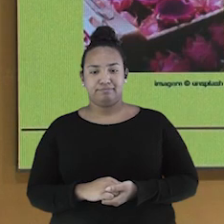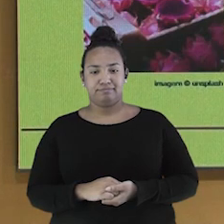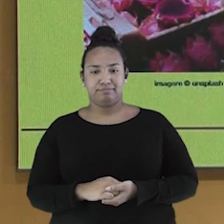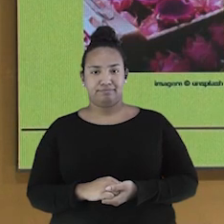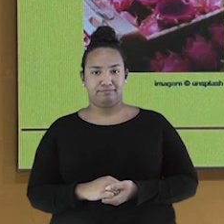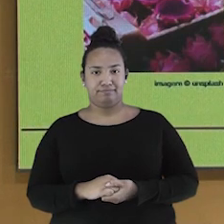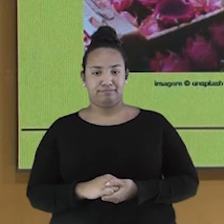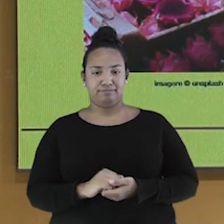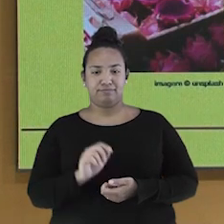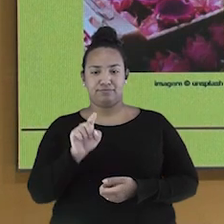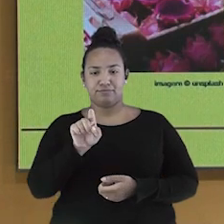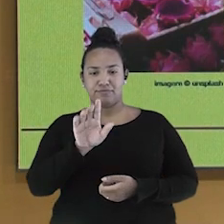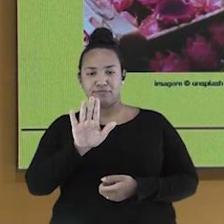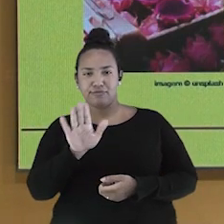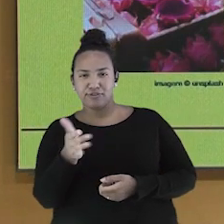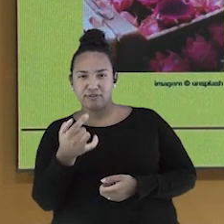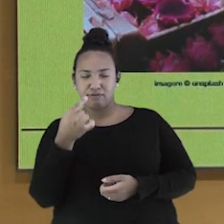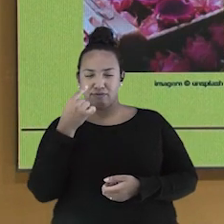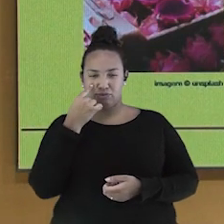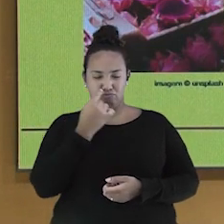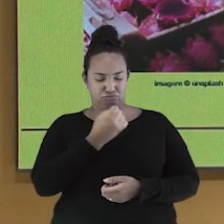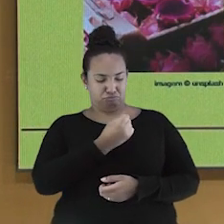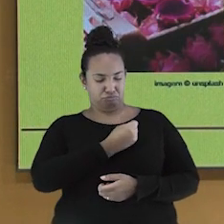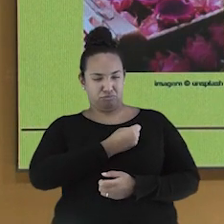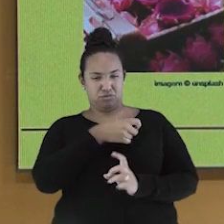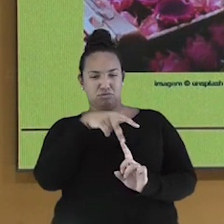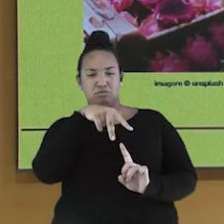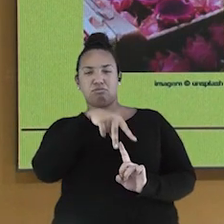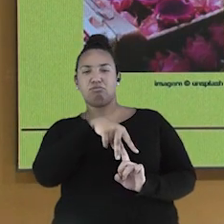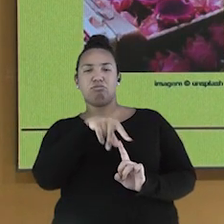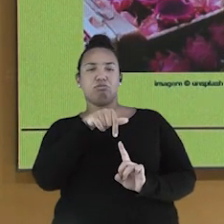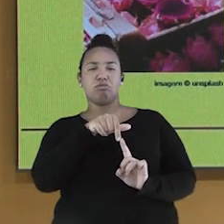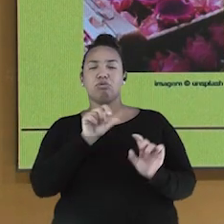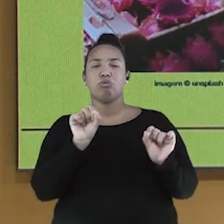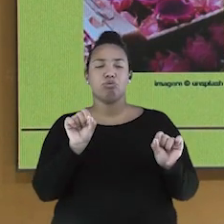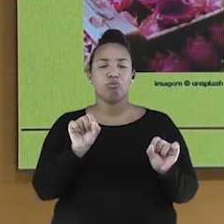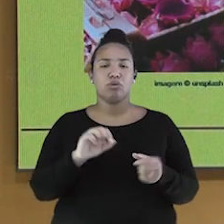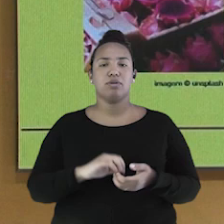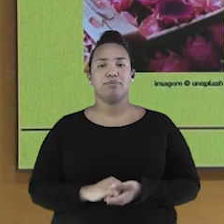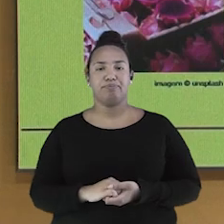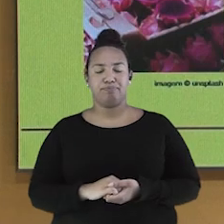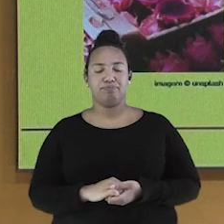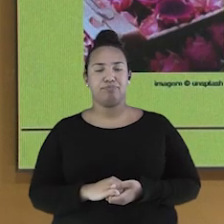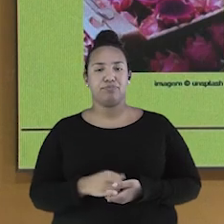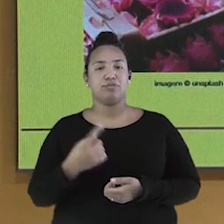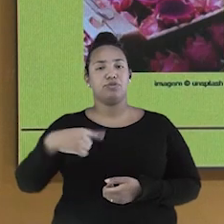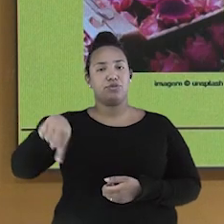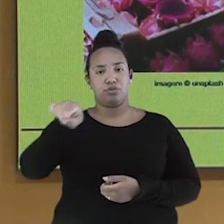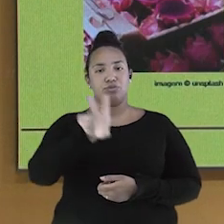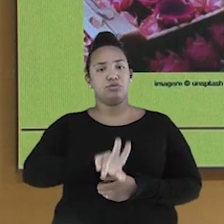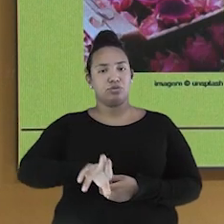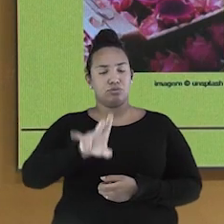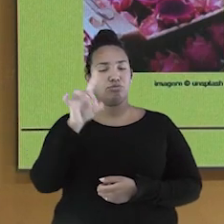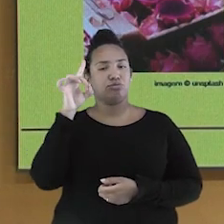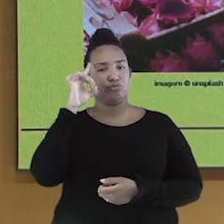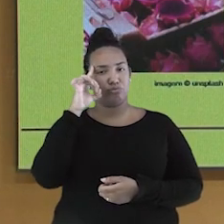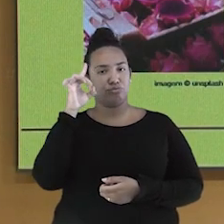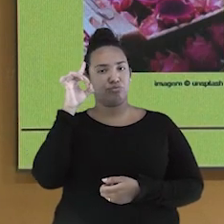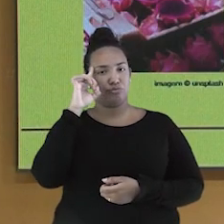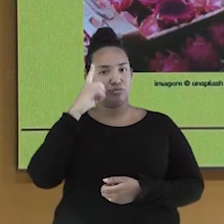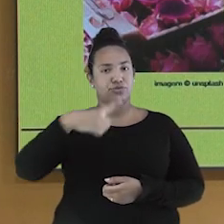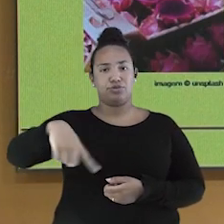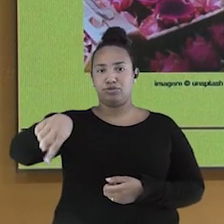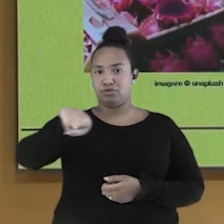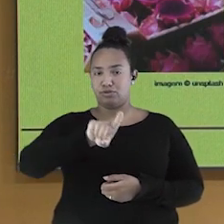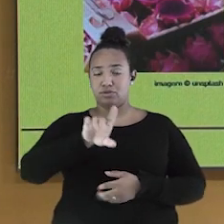Você já ouviu falar dos números naturais? Eles são utilizados a todo momento em nosso dia a dia e muitas vezes